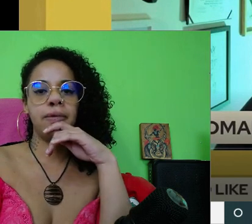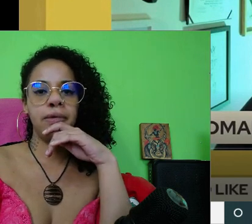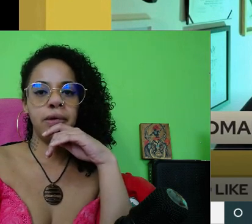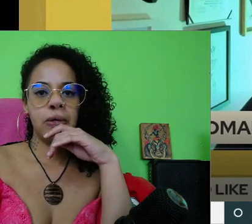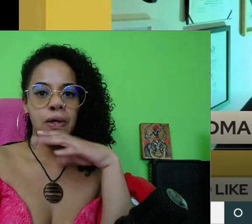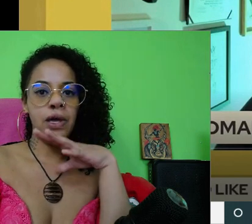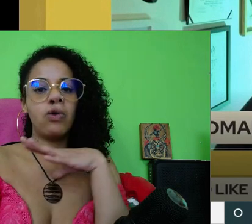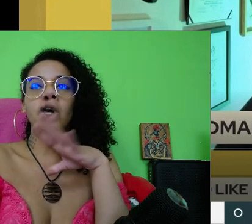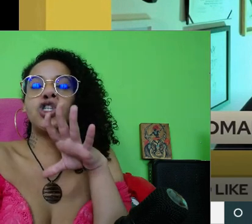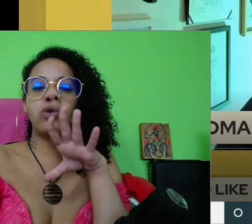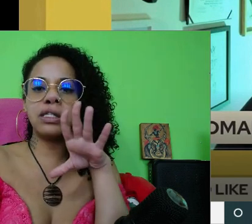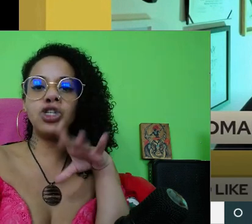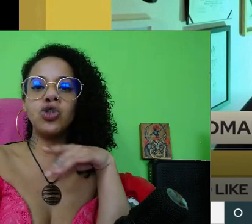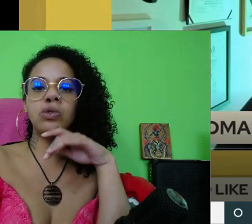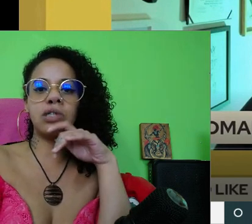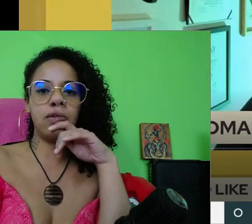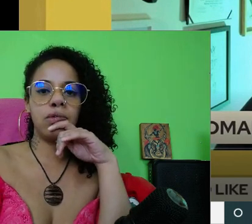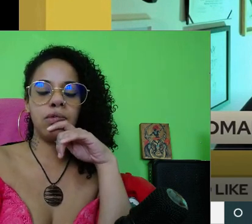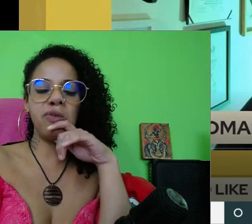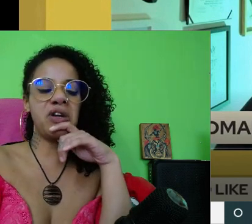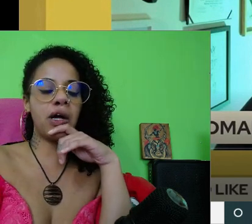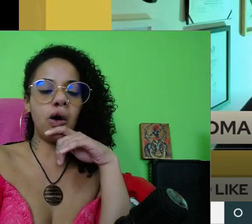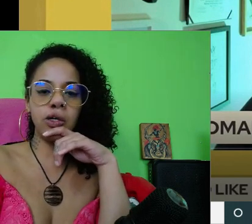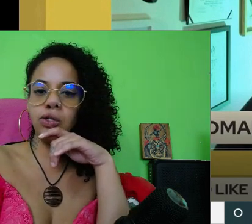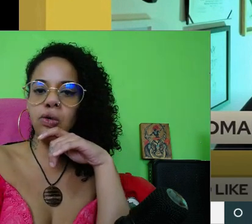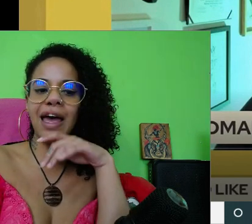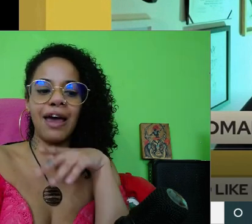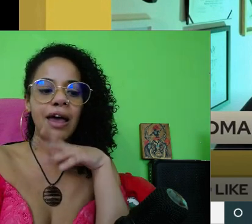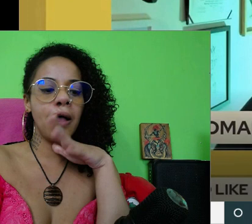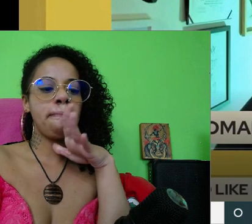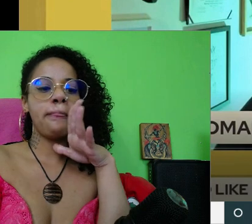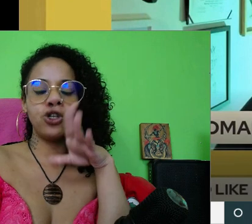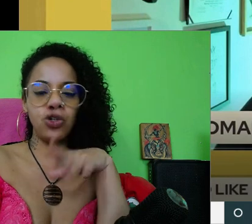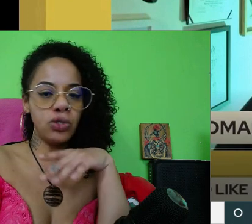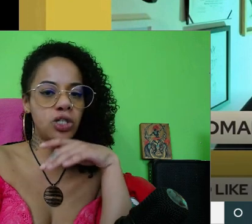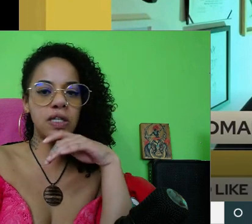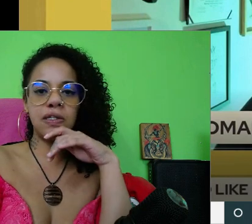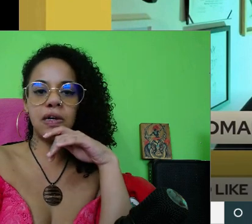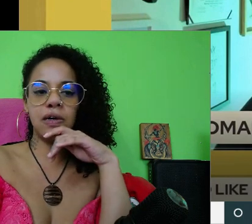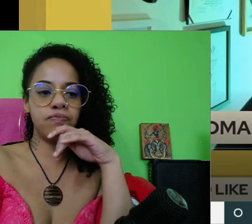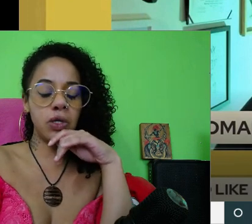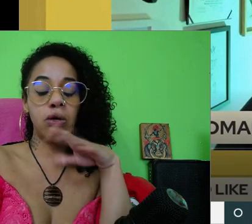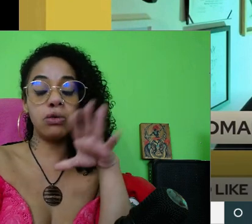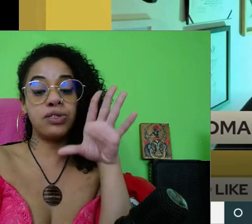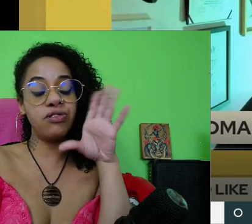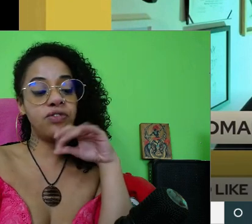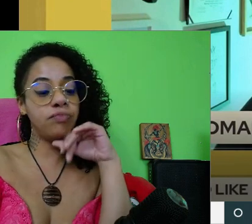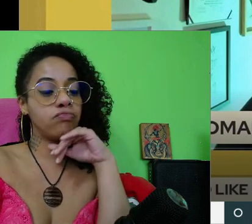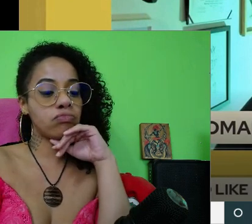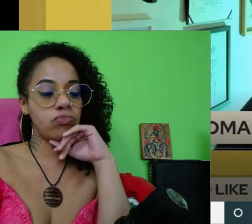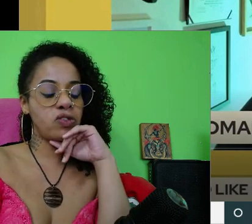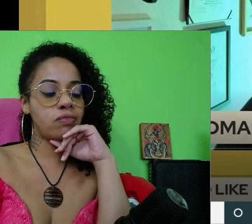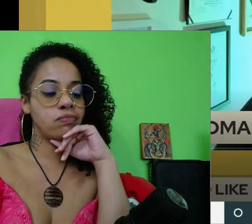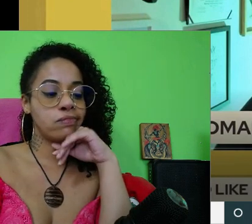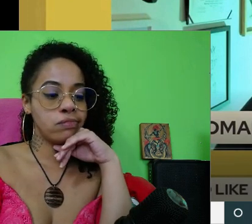né Eu gosto de coisa justa meu negócio é justiça inclusive